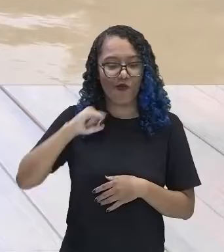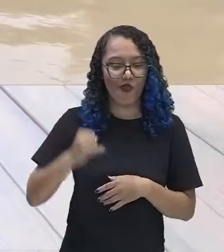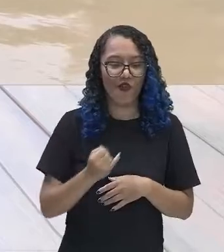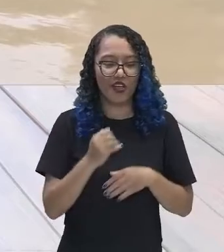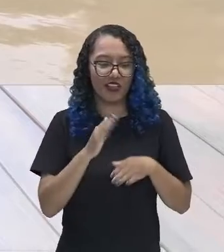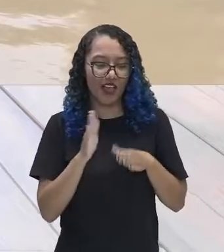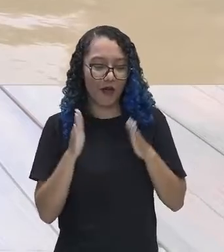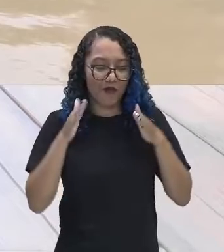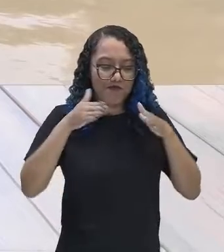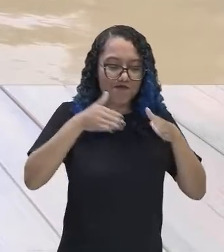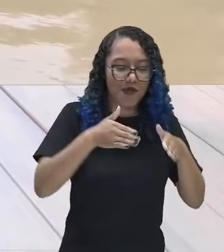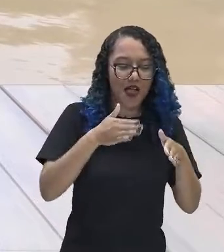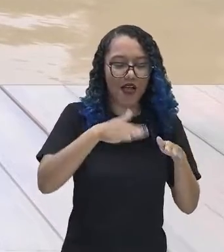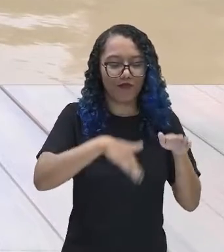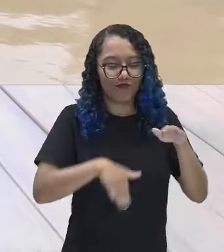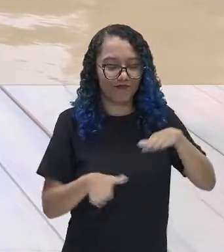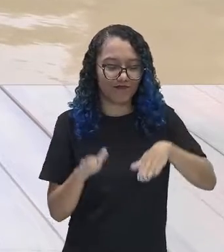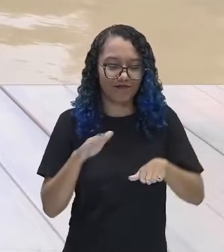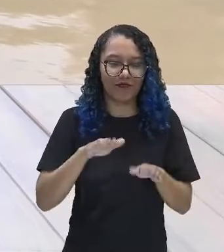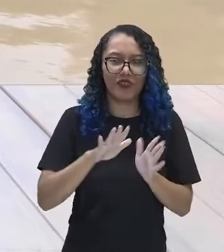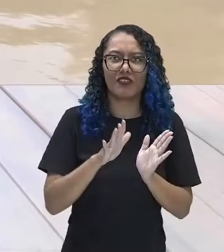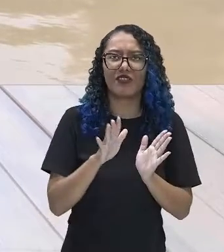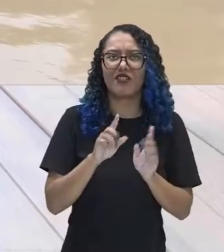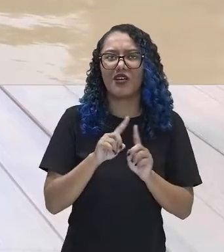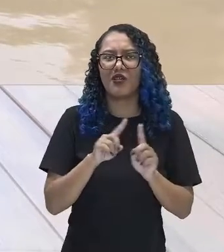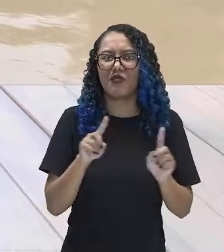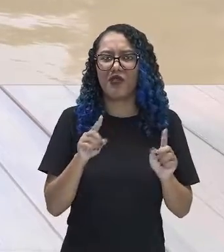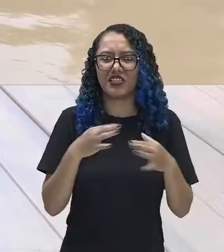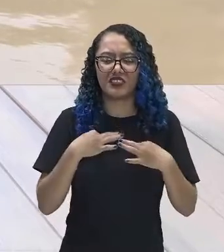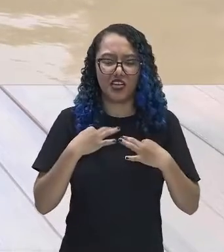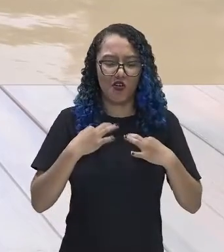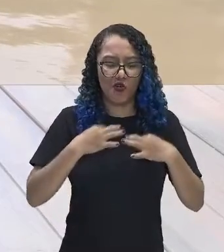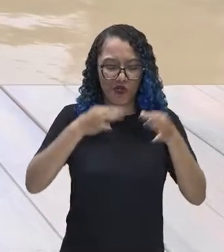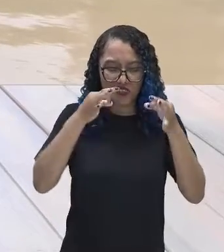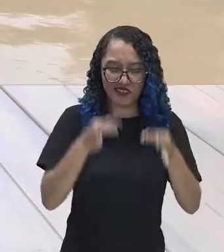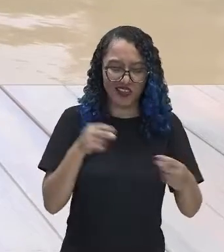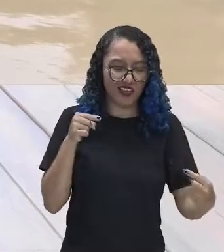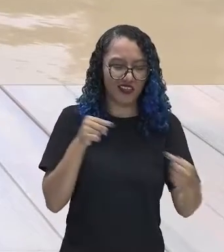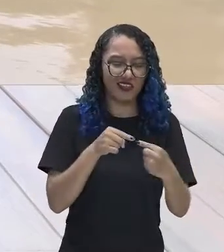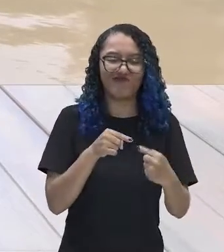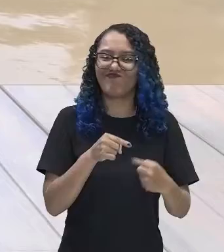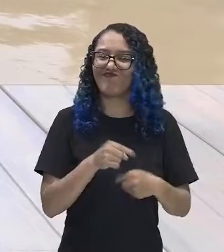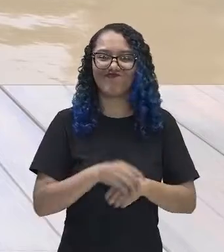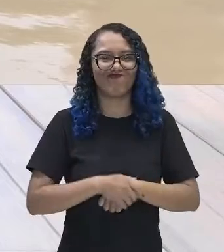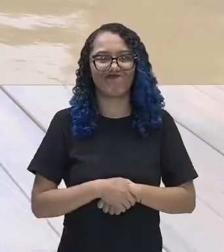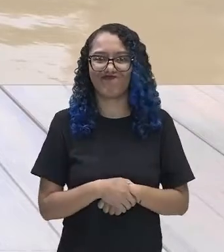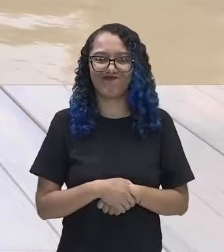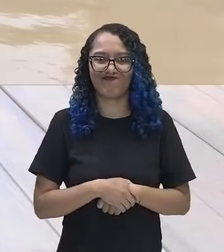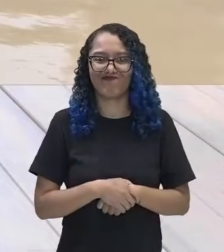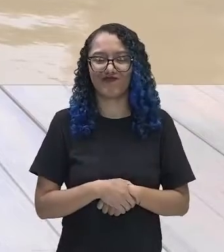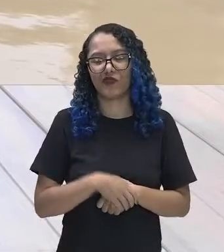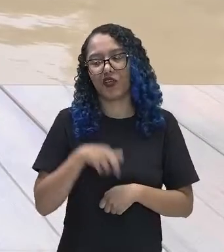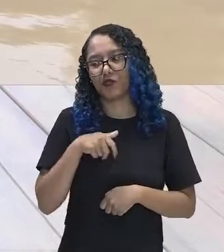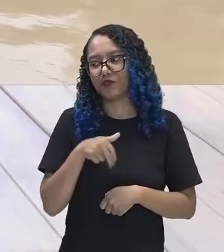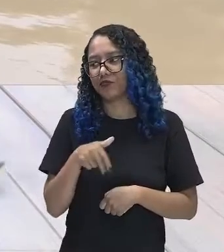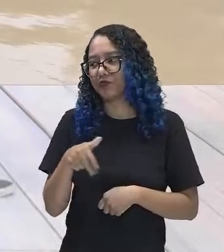geladinha. Mas acho que não estou com a roupa adequada.